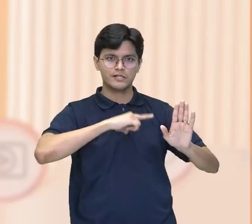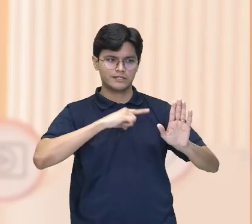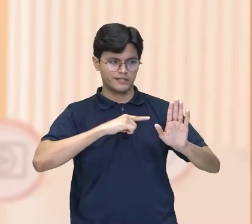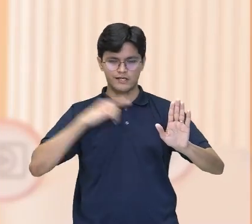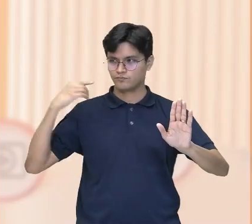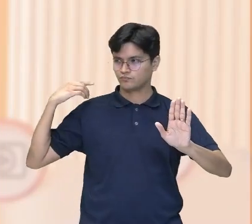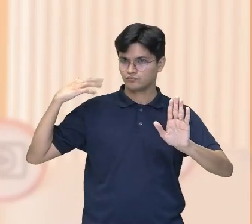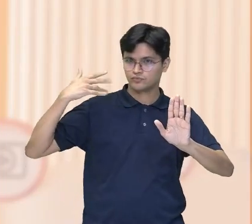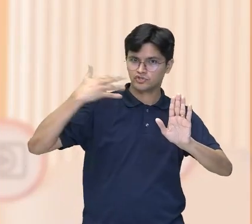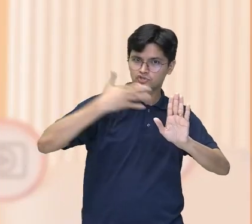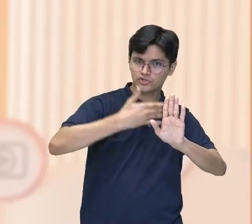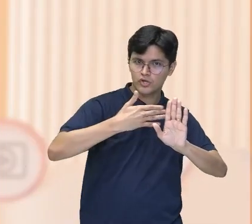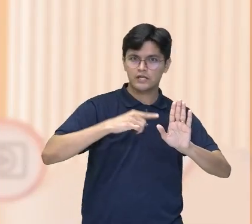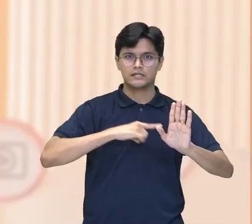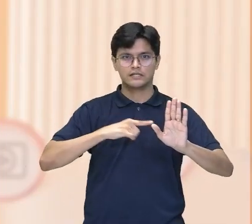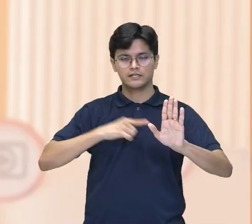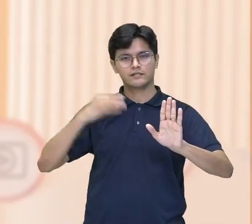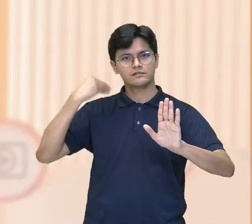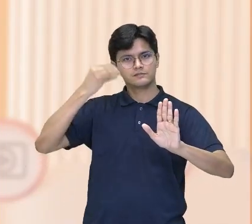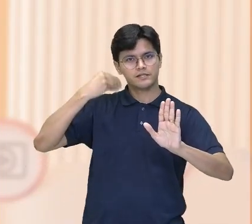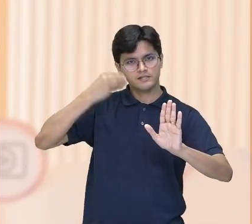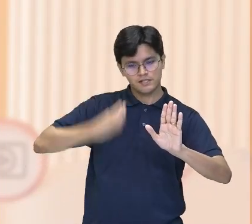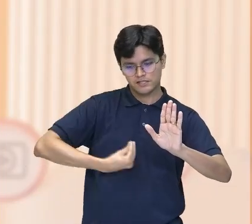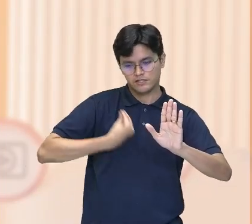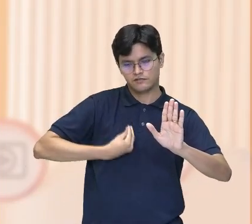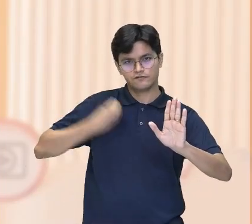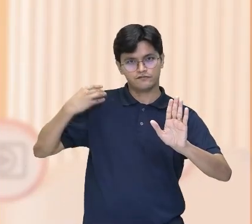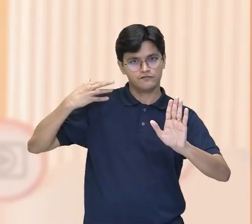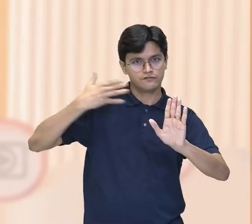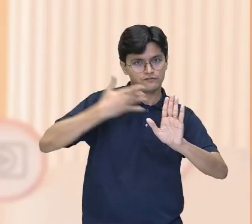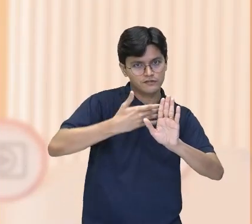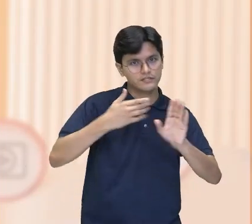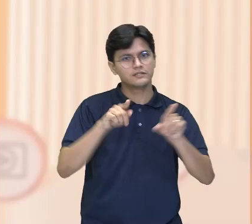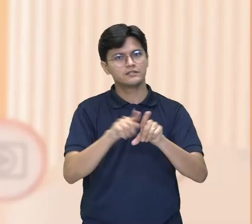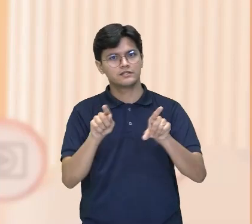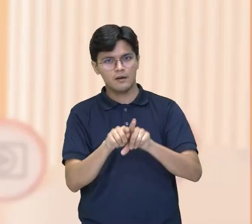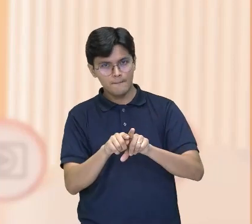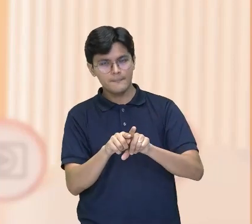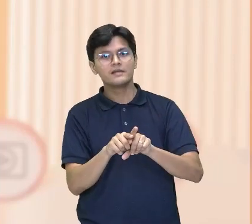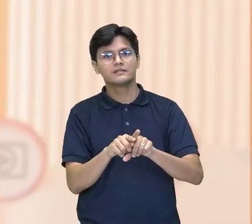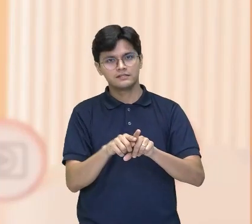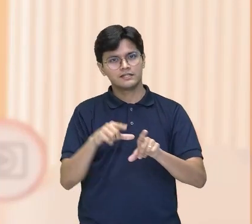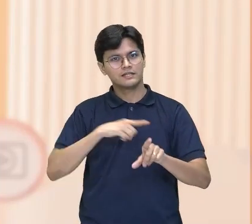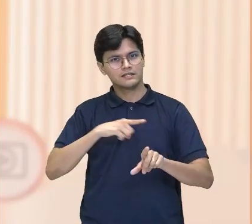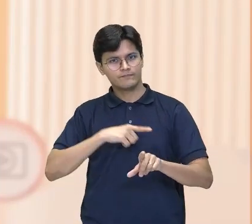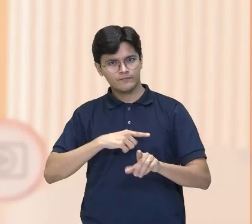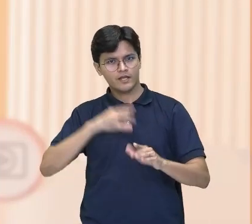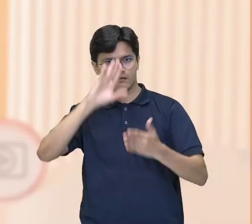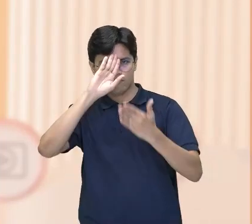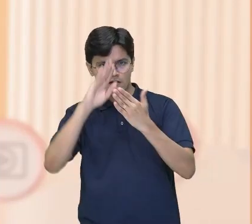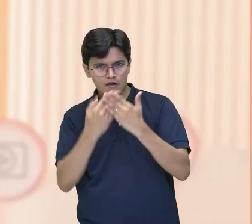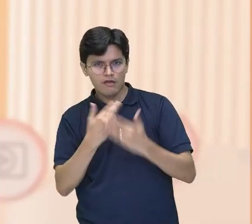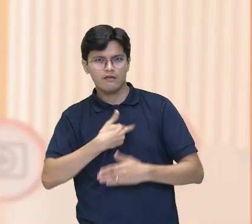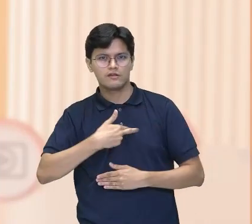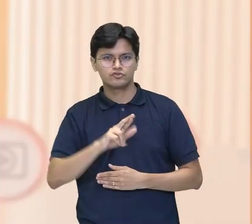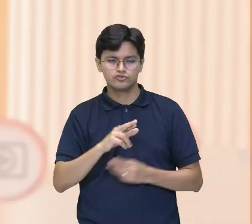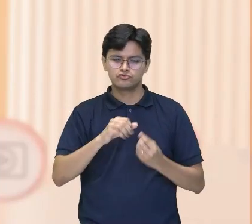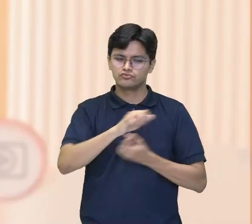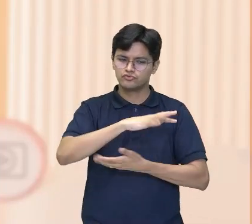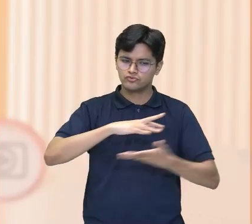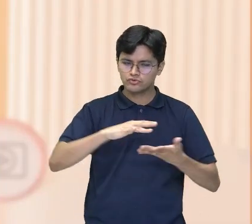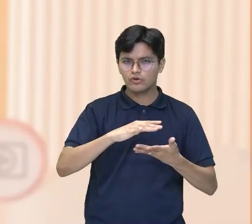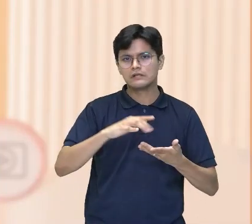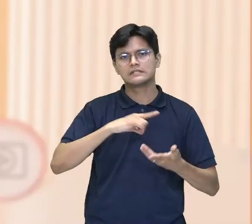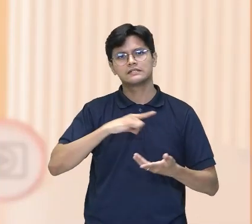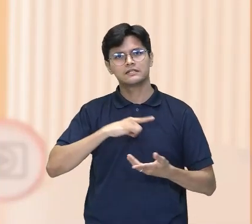uma experiência de vida e também uma espiritualidade, né, que traz ali um valor simbólico para